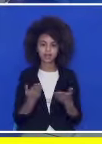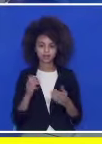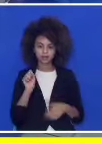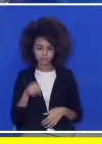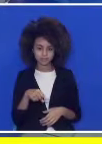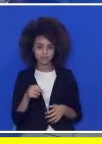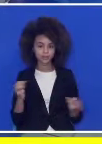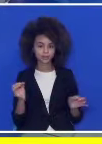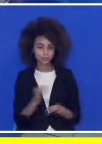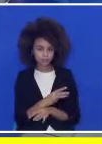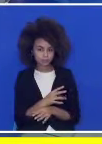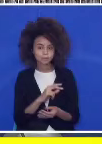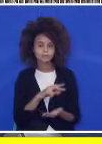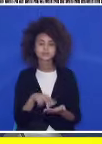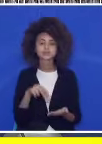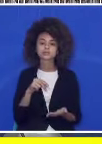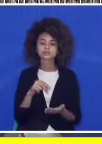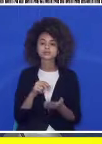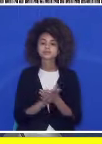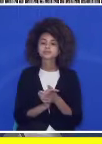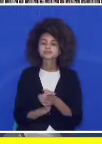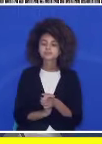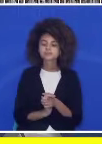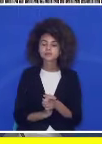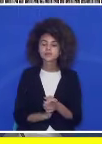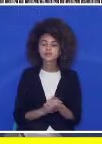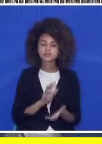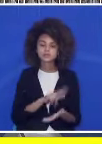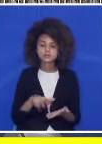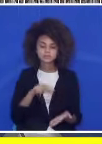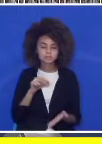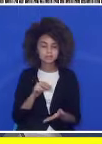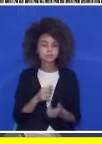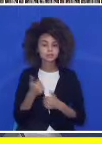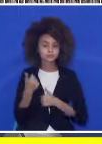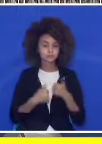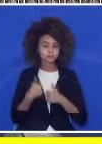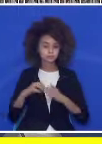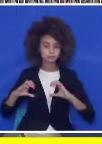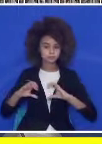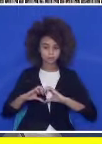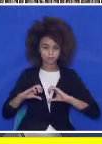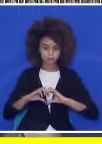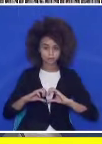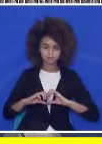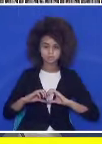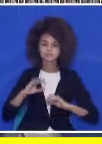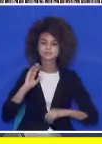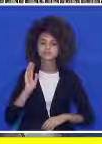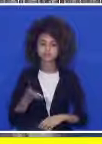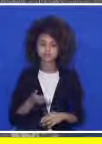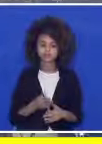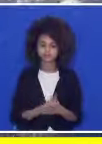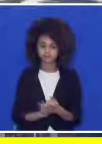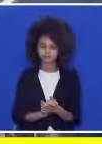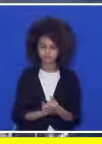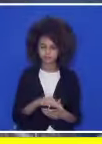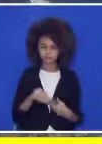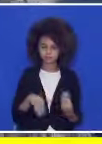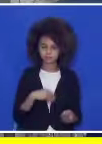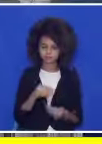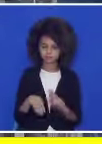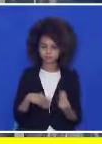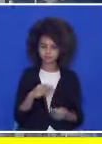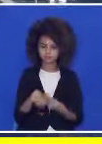sim, tudo pronto. Bolas posicionadas. Vamos lá. Sorteio do time do coração. Valendo!